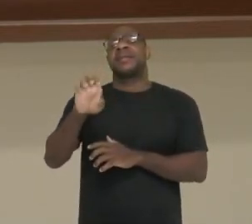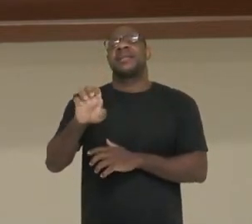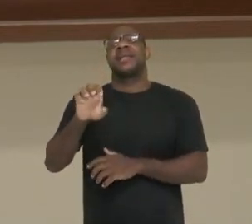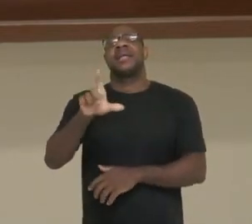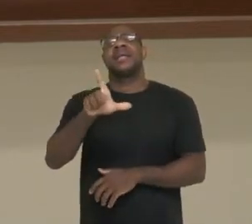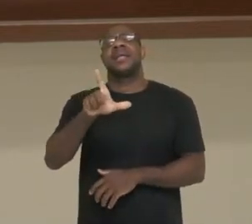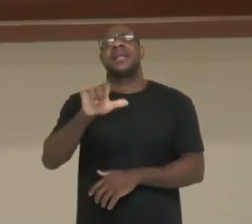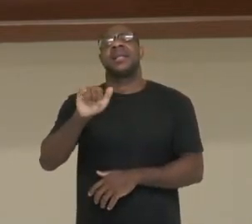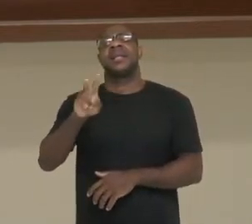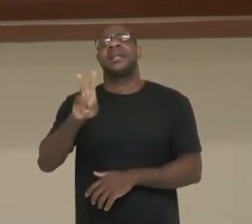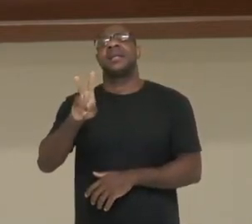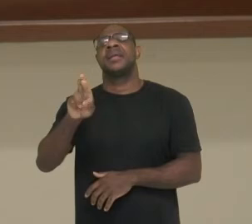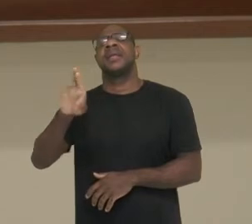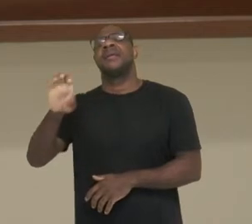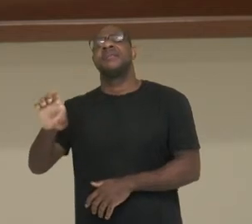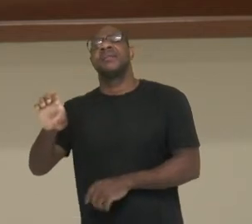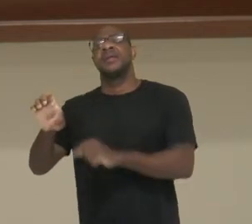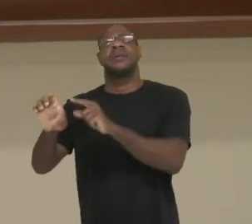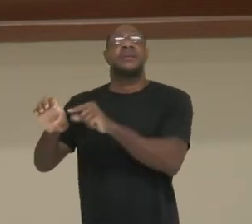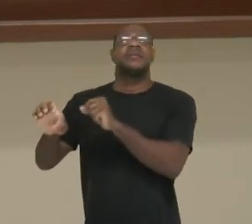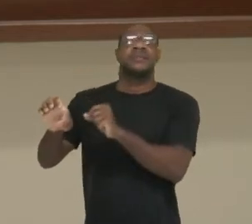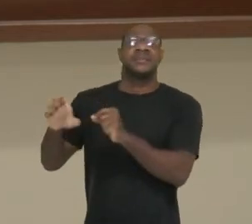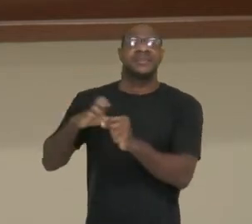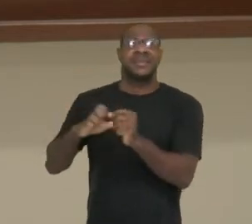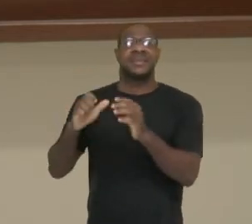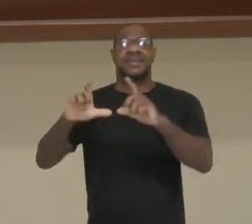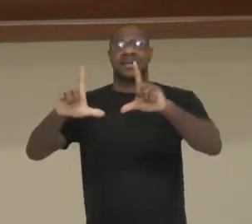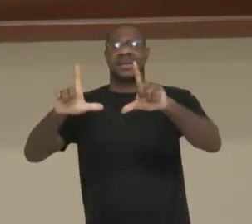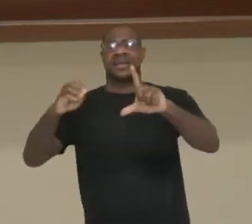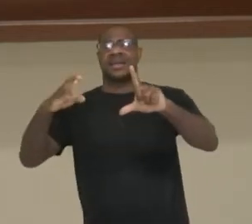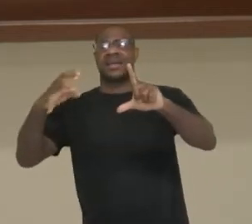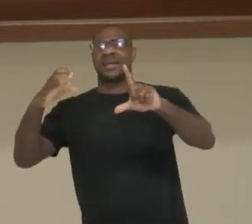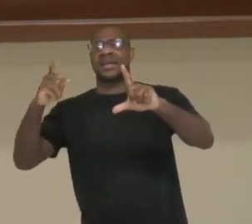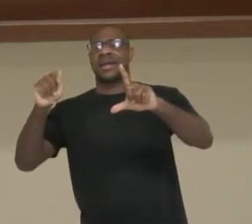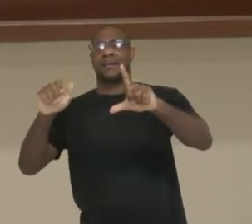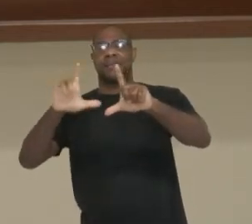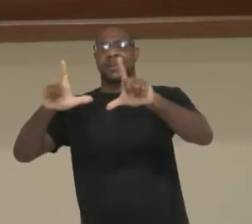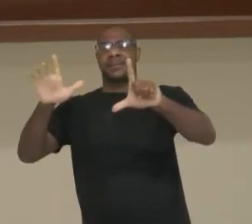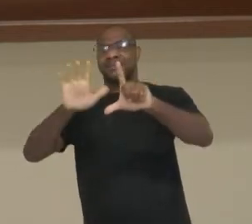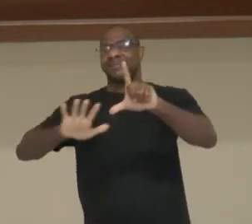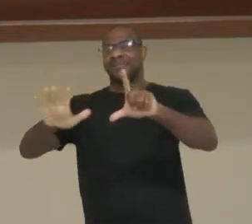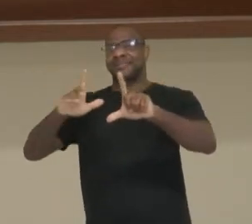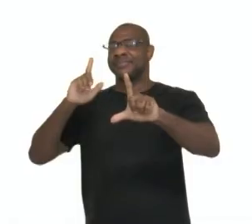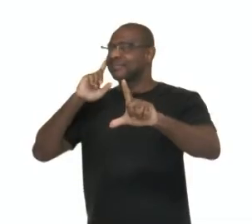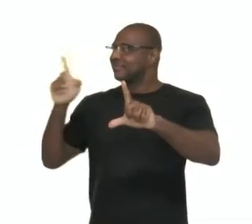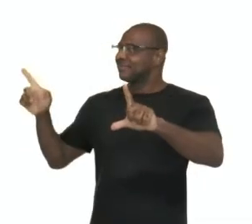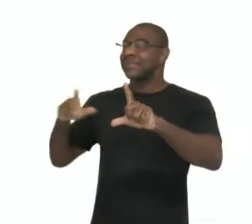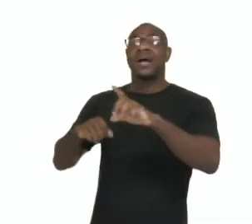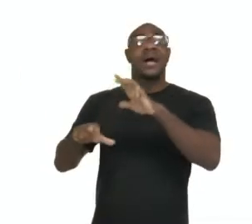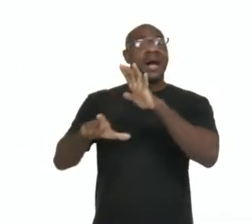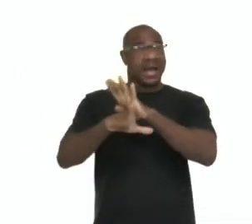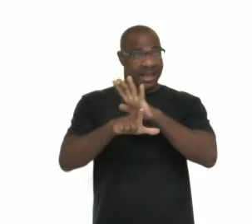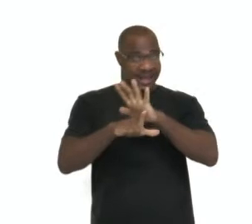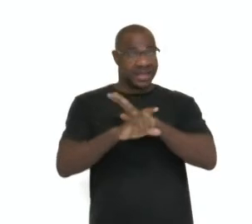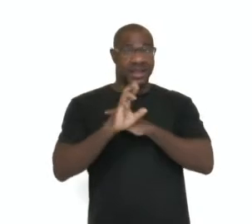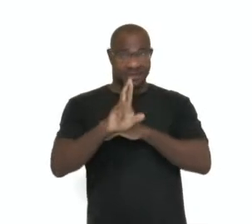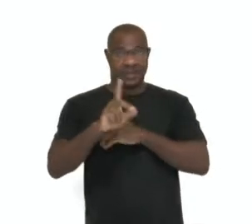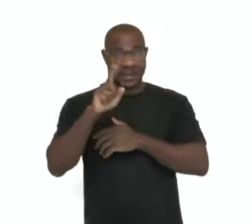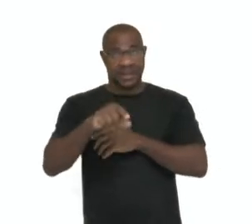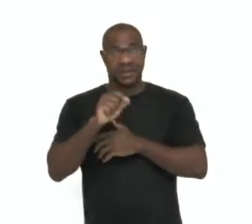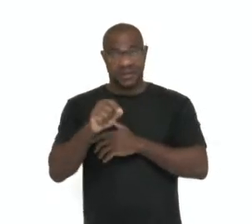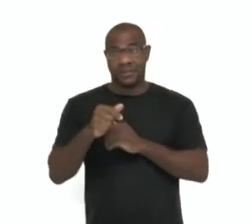né, que estava contida essa lei do ventre livre de 1871, e a lei do ventre livre,